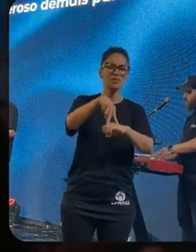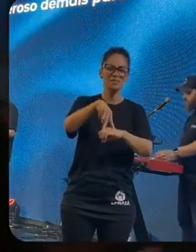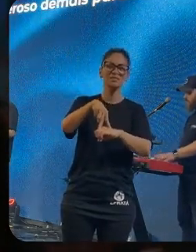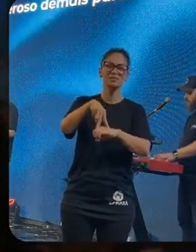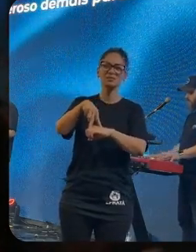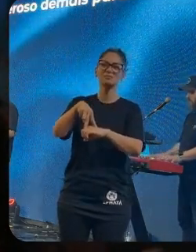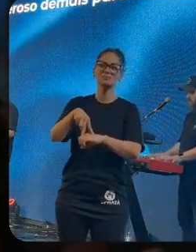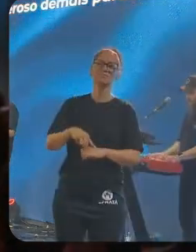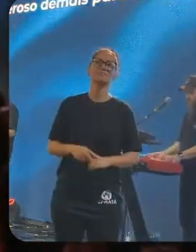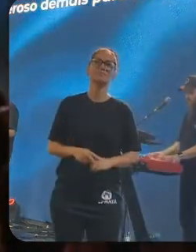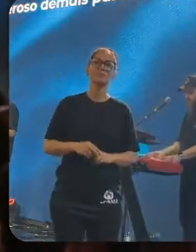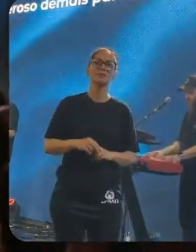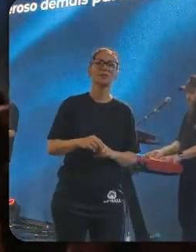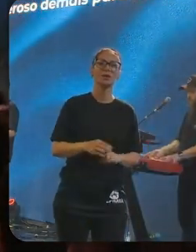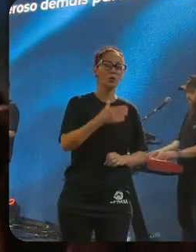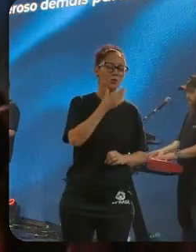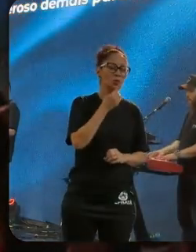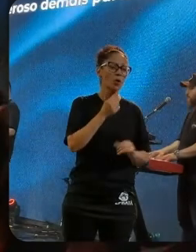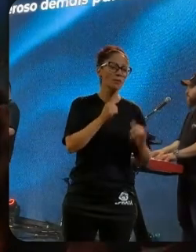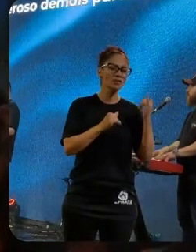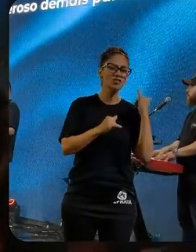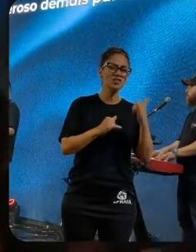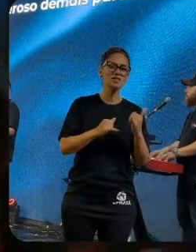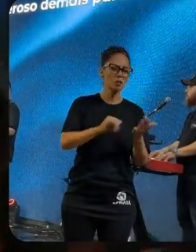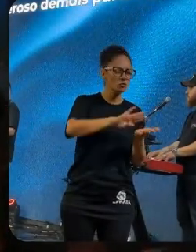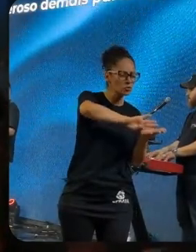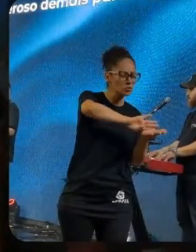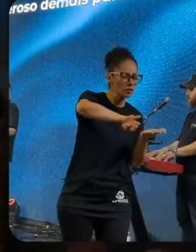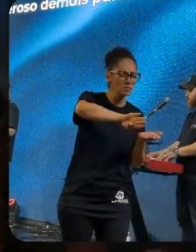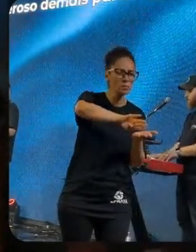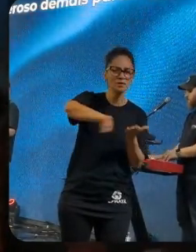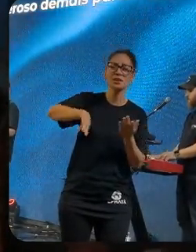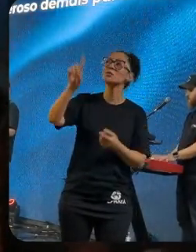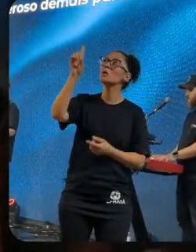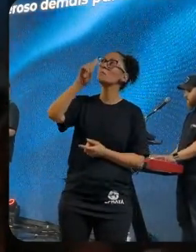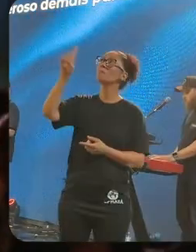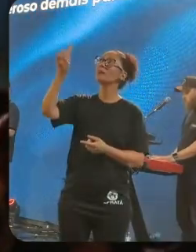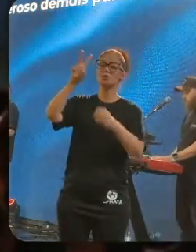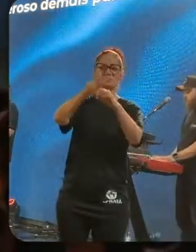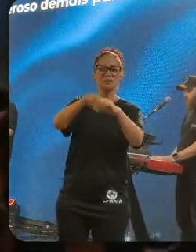Estão dizendo: eu vou expulsar, e Deus está dizendo: eu vou reposicionar.